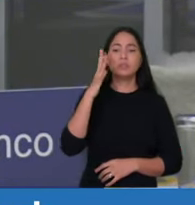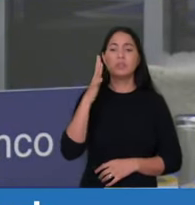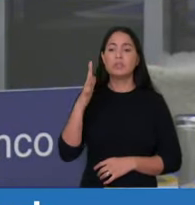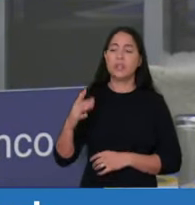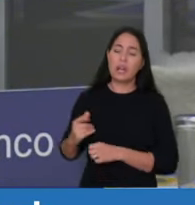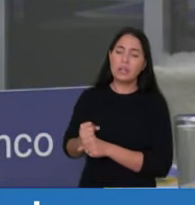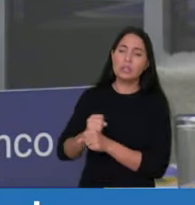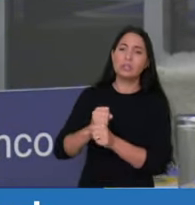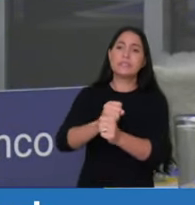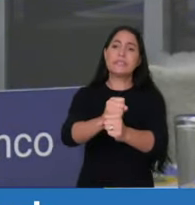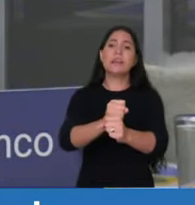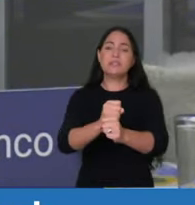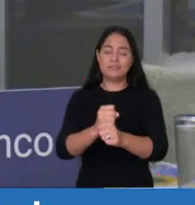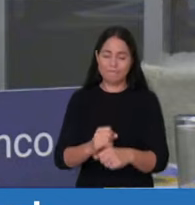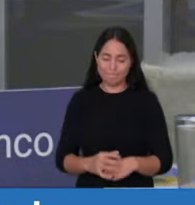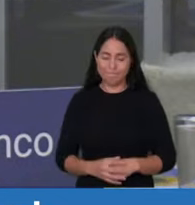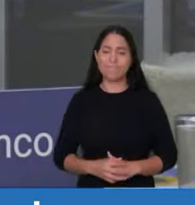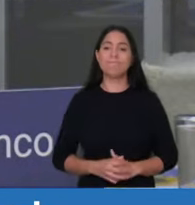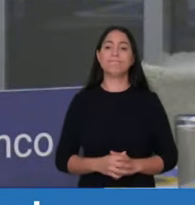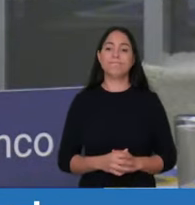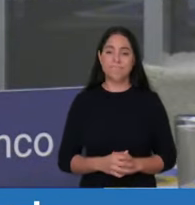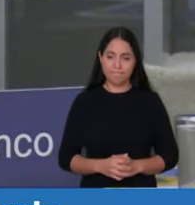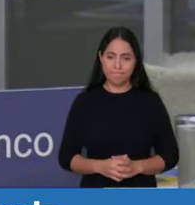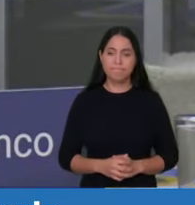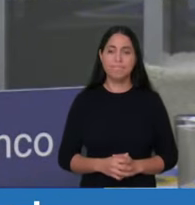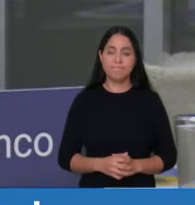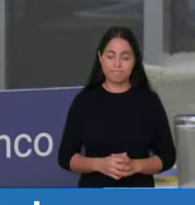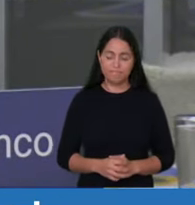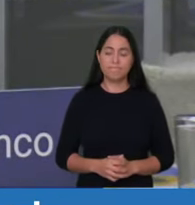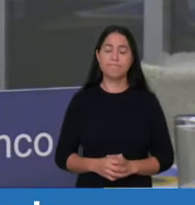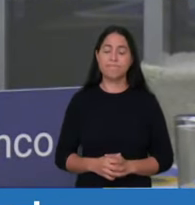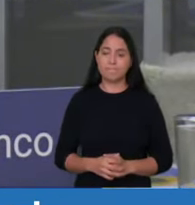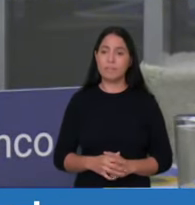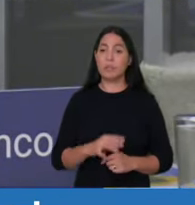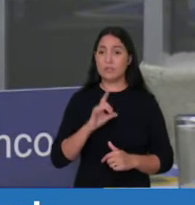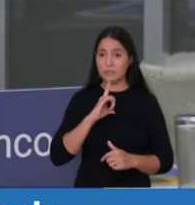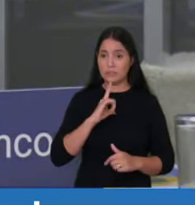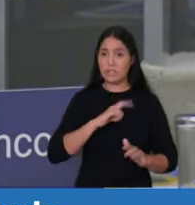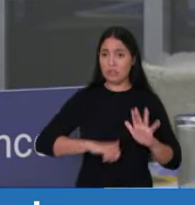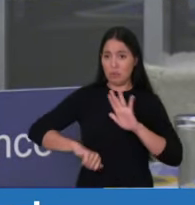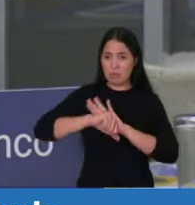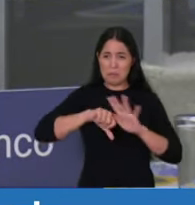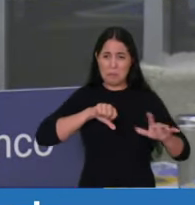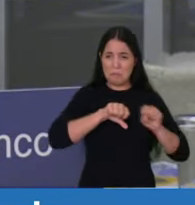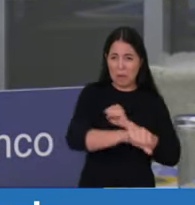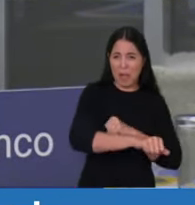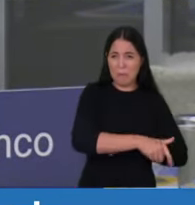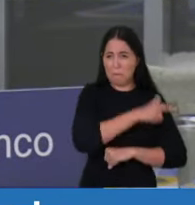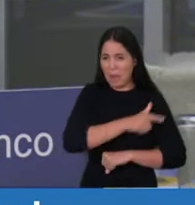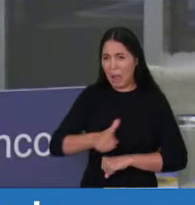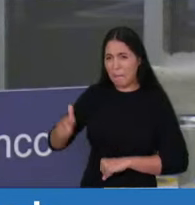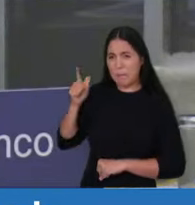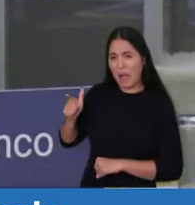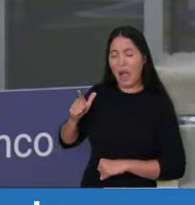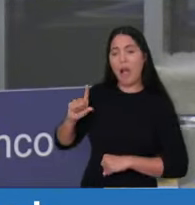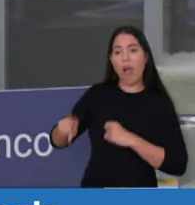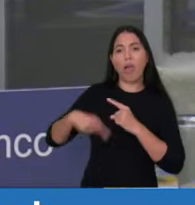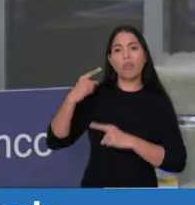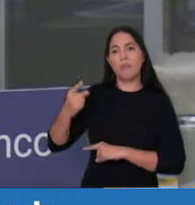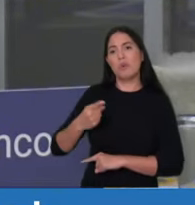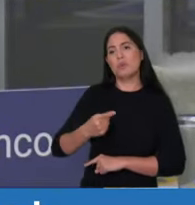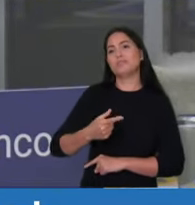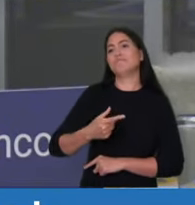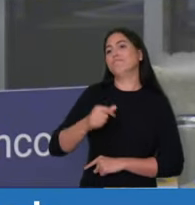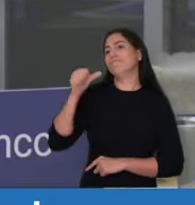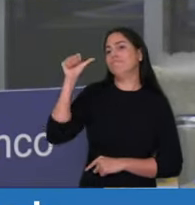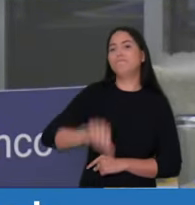tempos que seguiram a esse crime bárbaro. E nós sabemos o que nós vivemos.